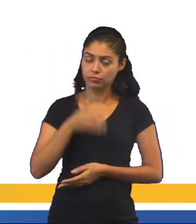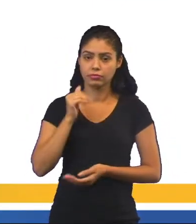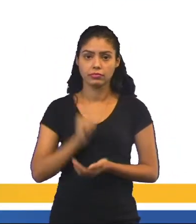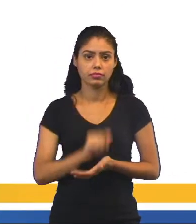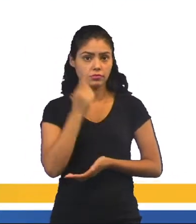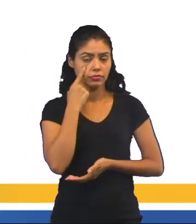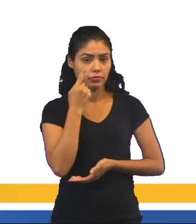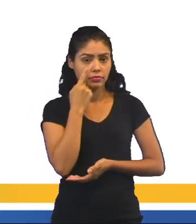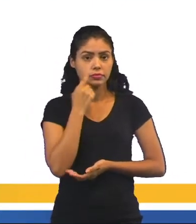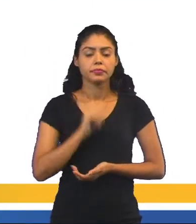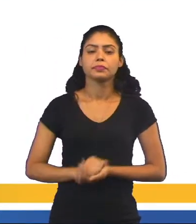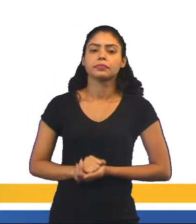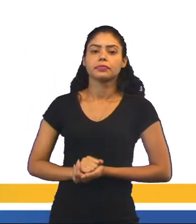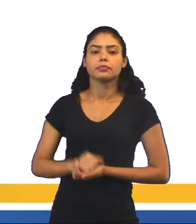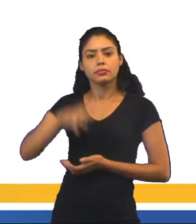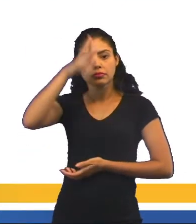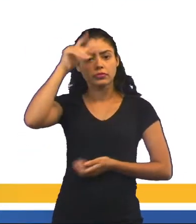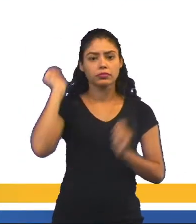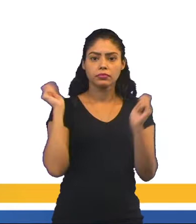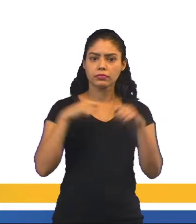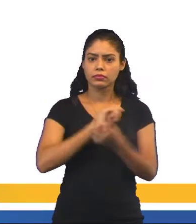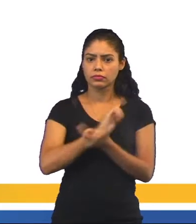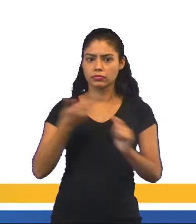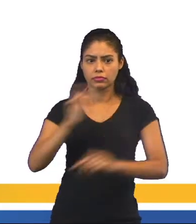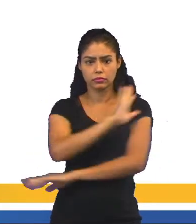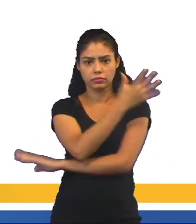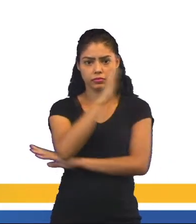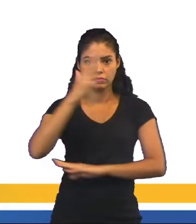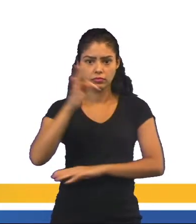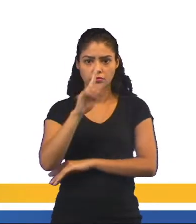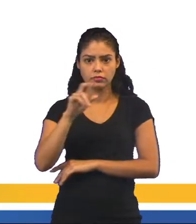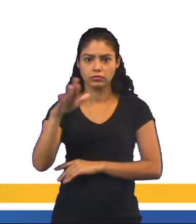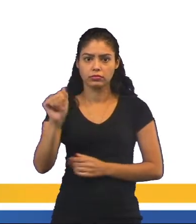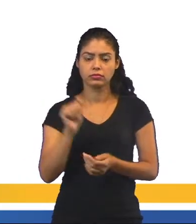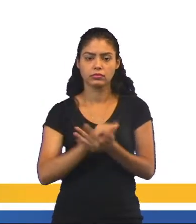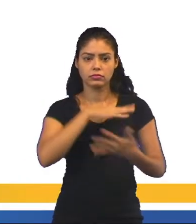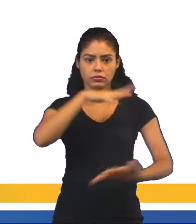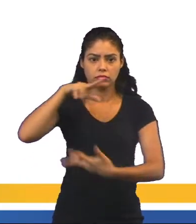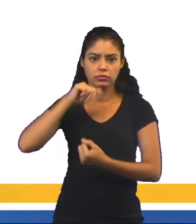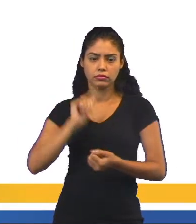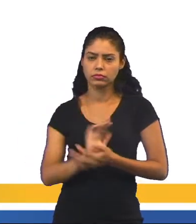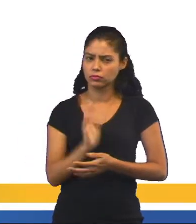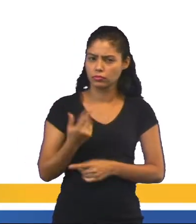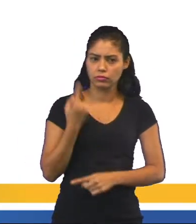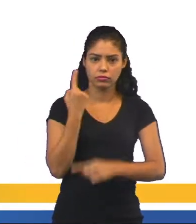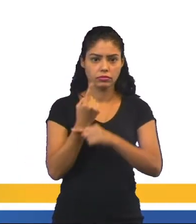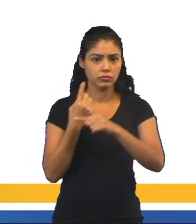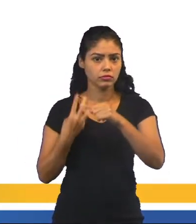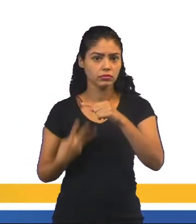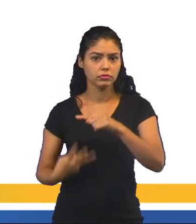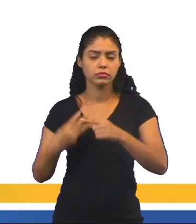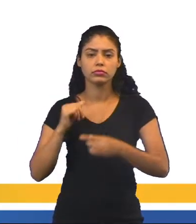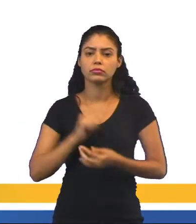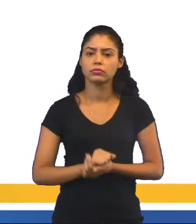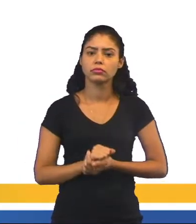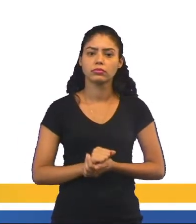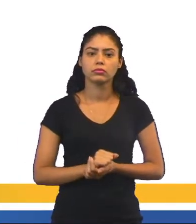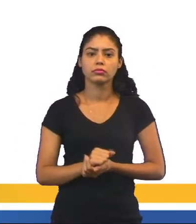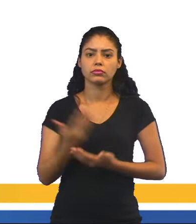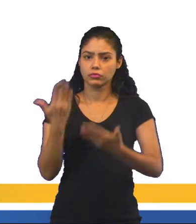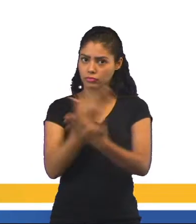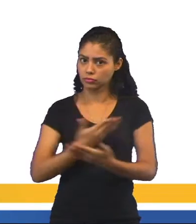metade, presta bem atenção. A Amazônia possui a maior floresta tropical do mundo, equivalente a